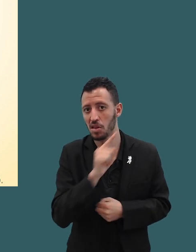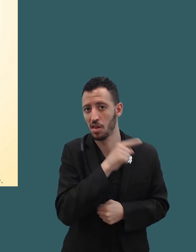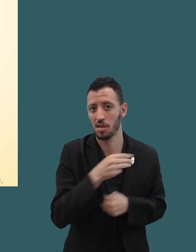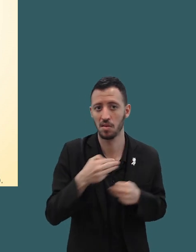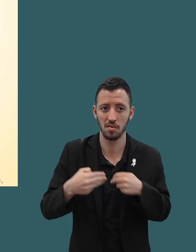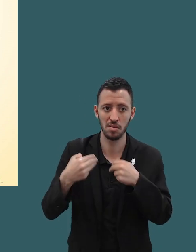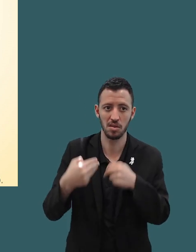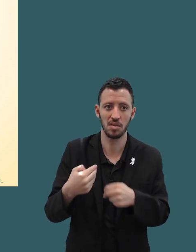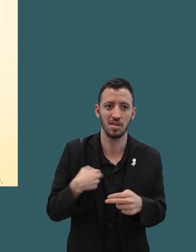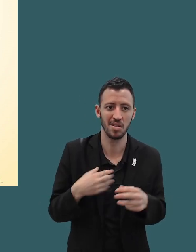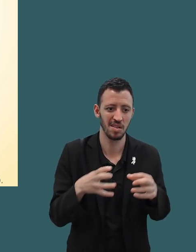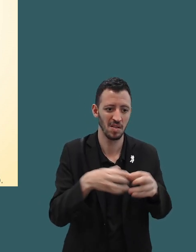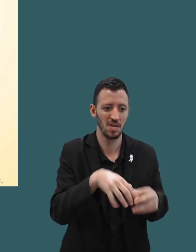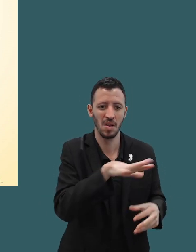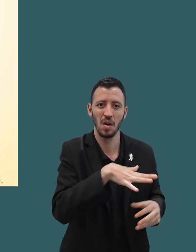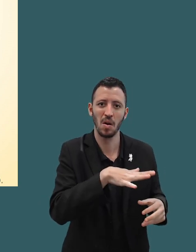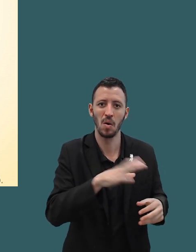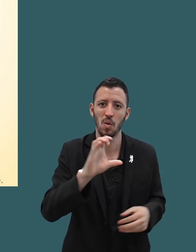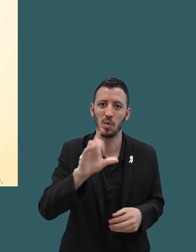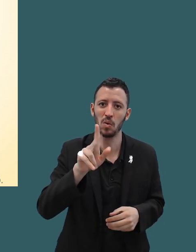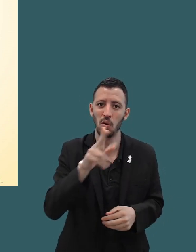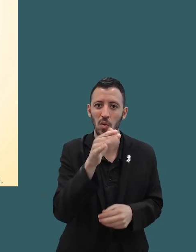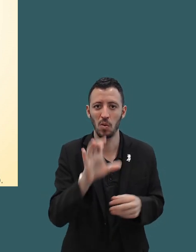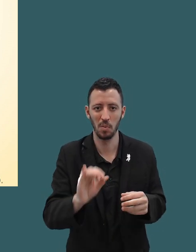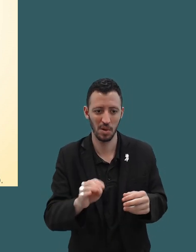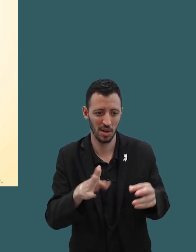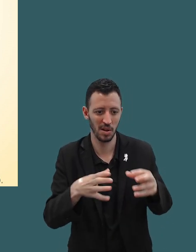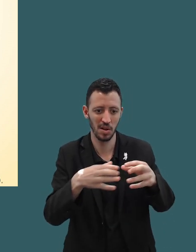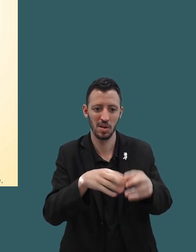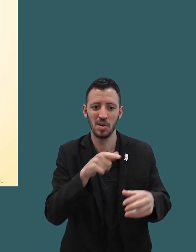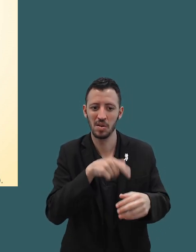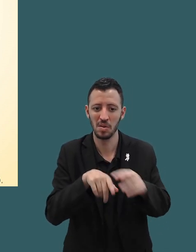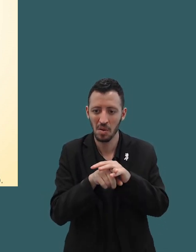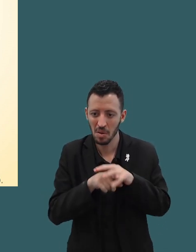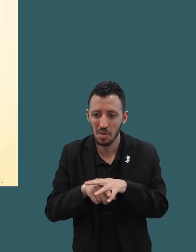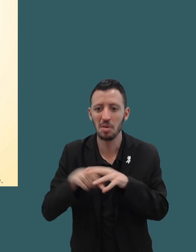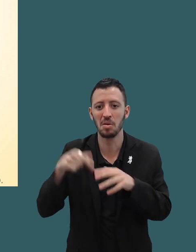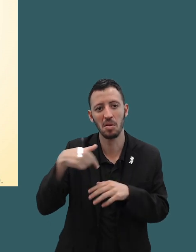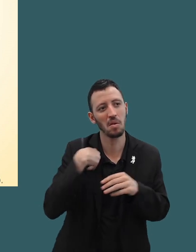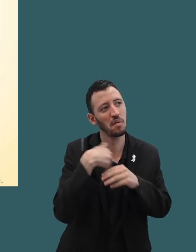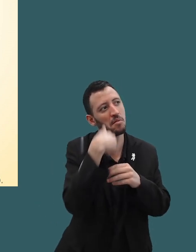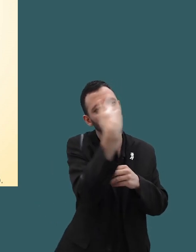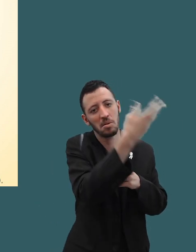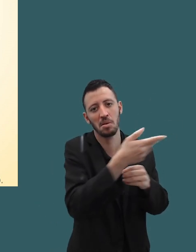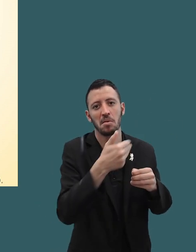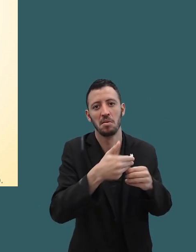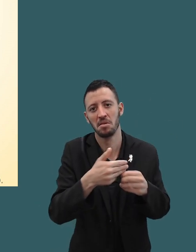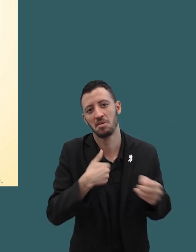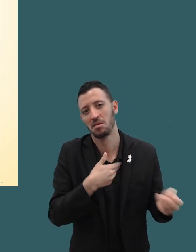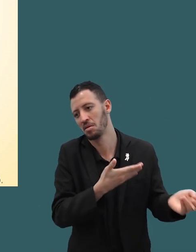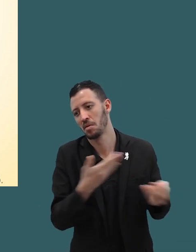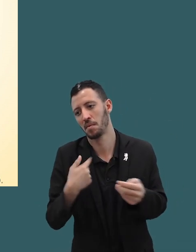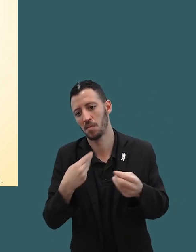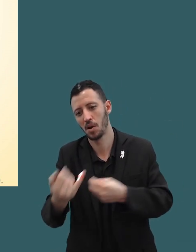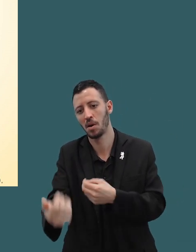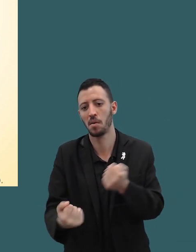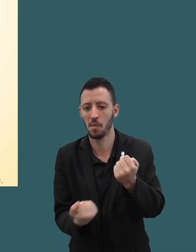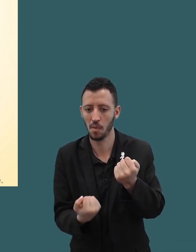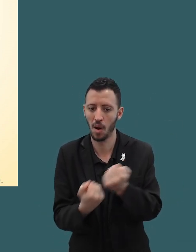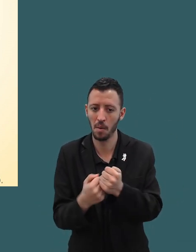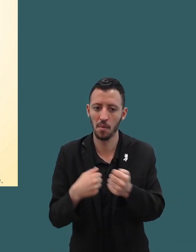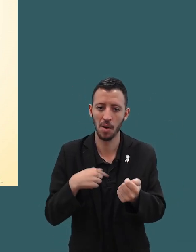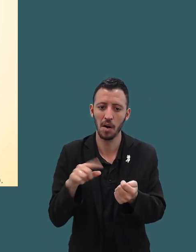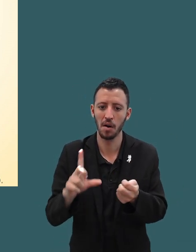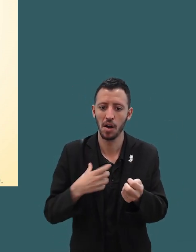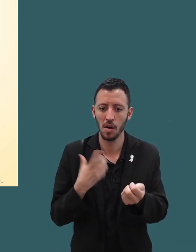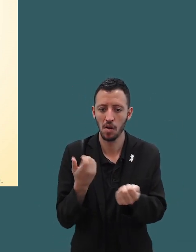hora, eu sou um clube de astronomia do interior, eu estou aqui, eu queria aqui os equipamentos, eu queria que vocês me apoiassem